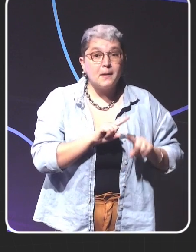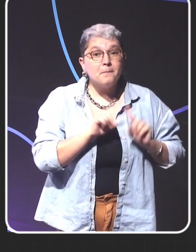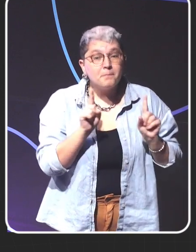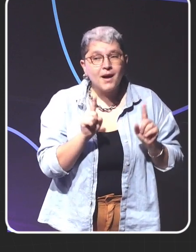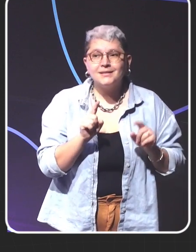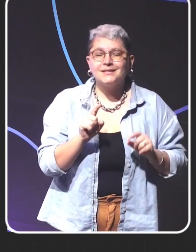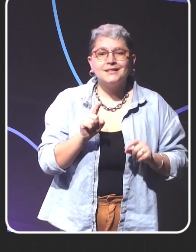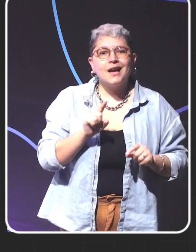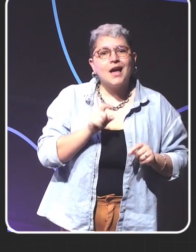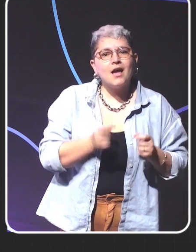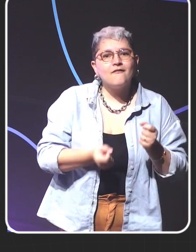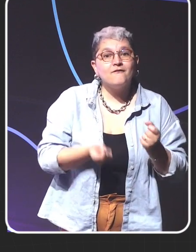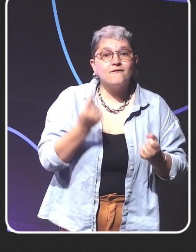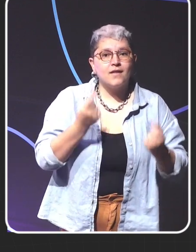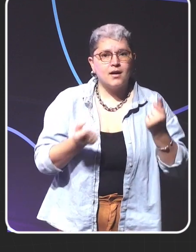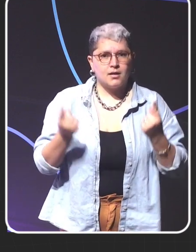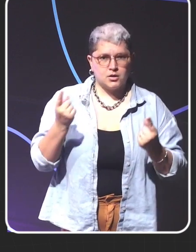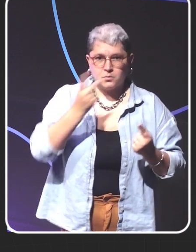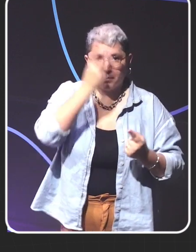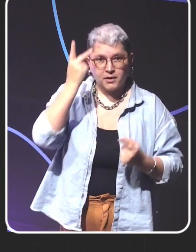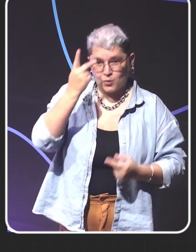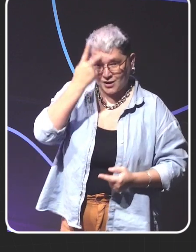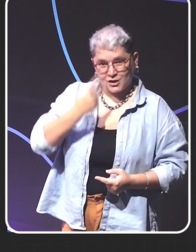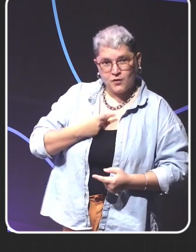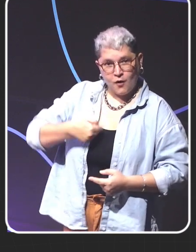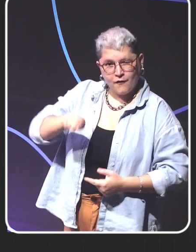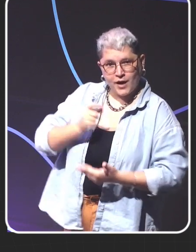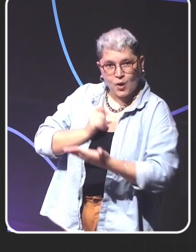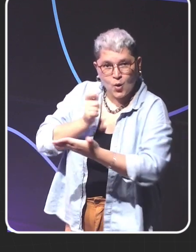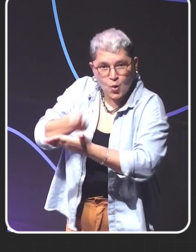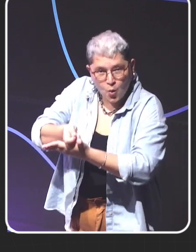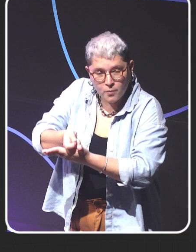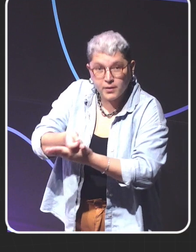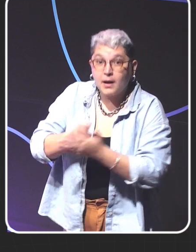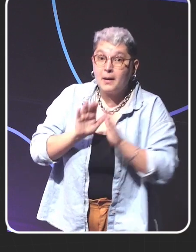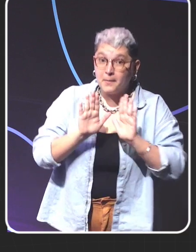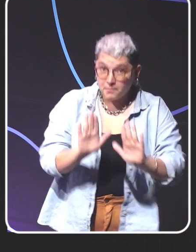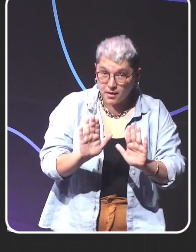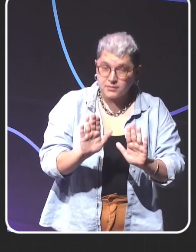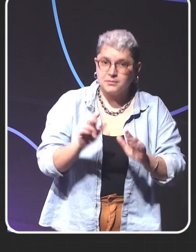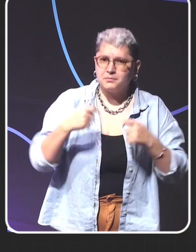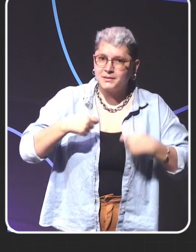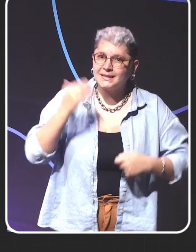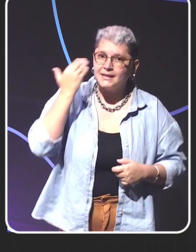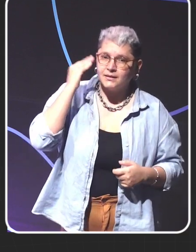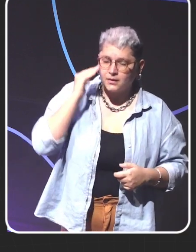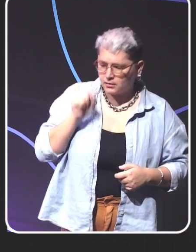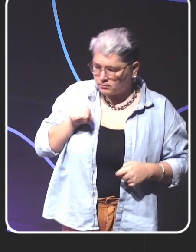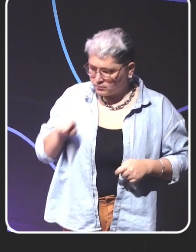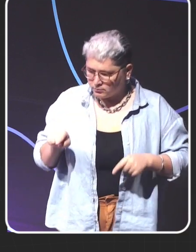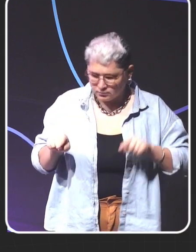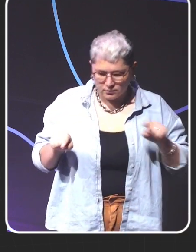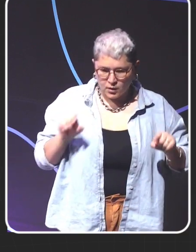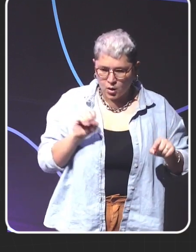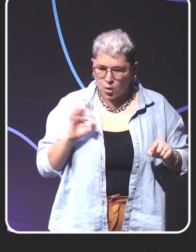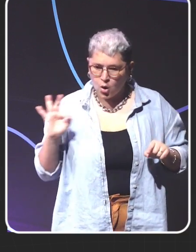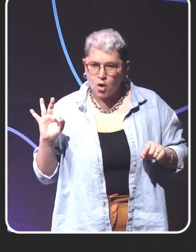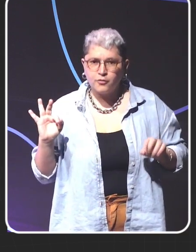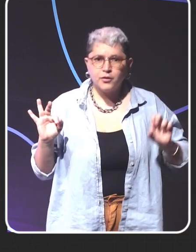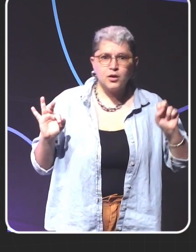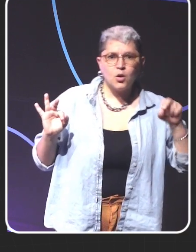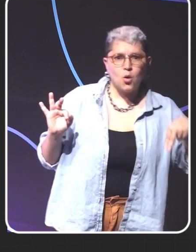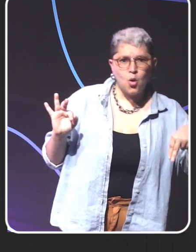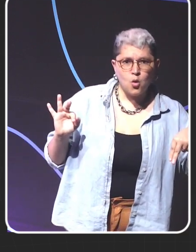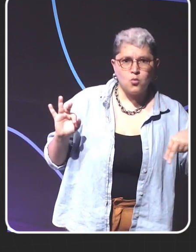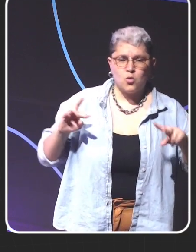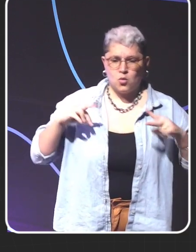que a gente entenda o digital como uma tendência e essa integração do online, do offline, da humanidade, dos robôs,